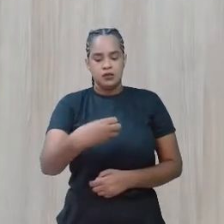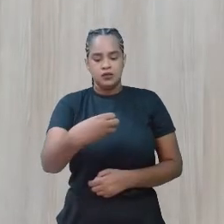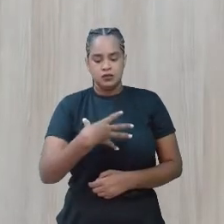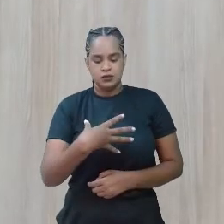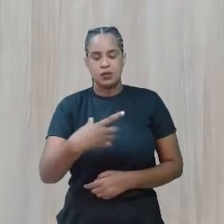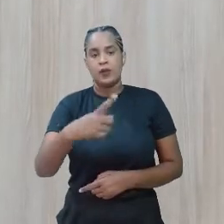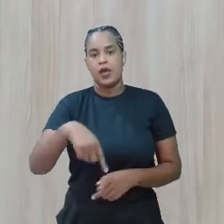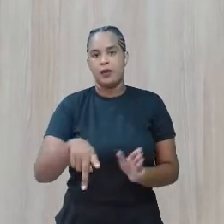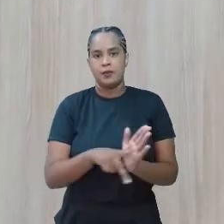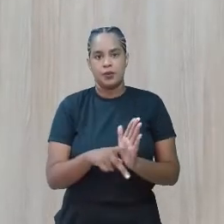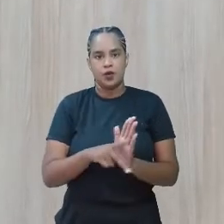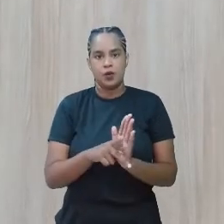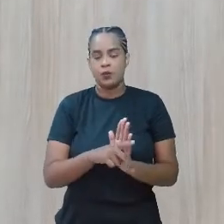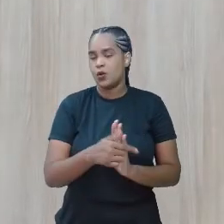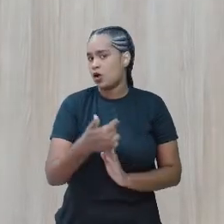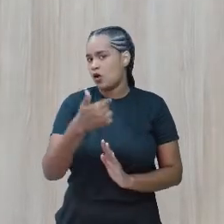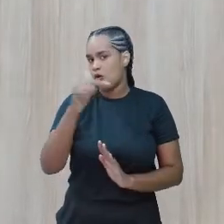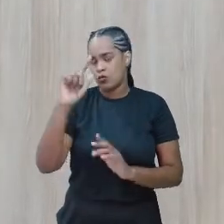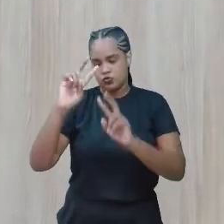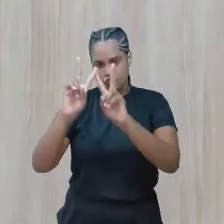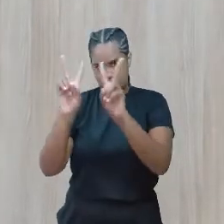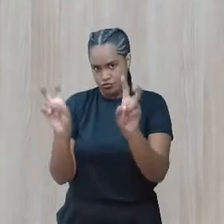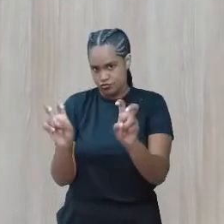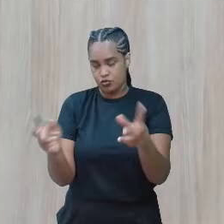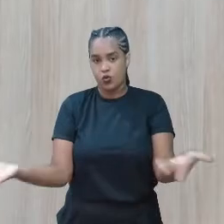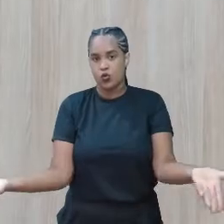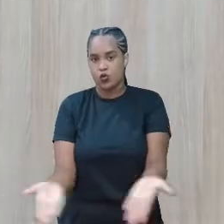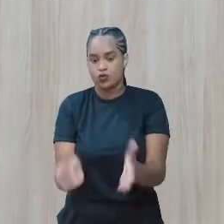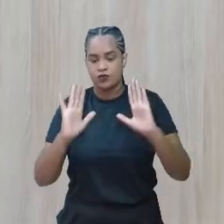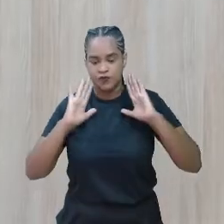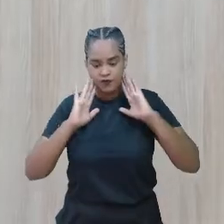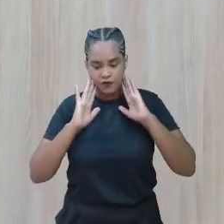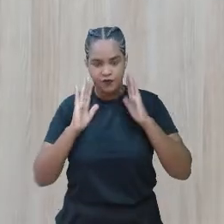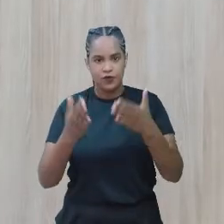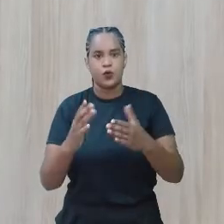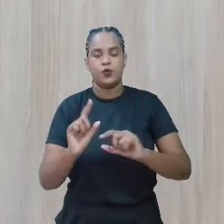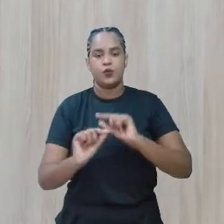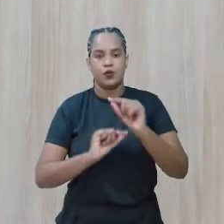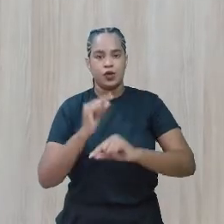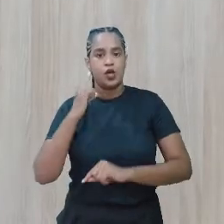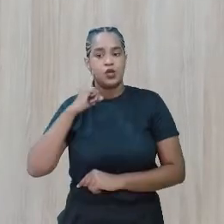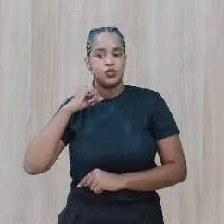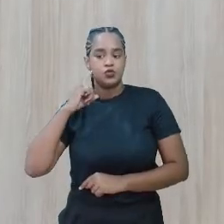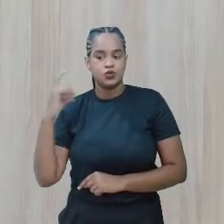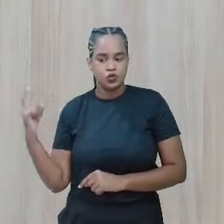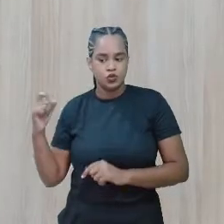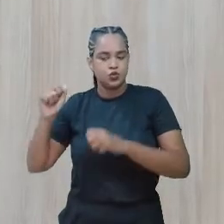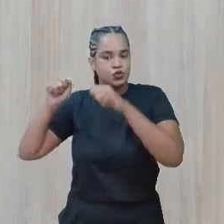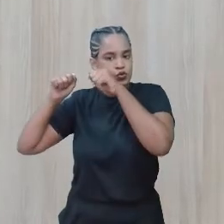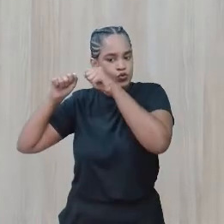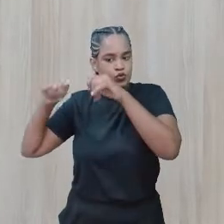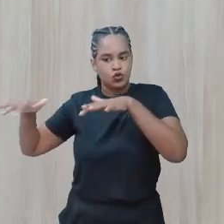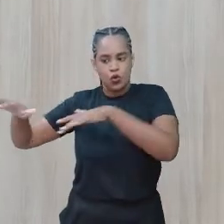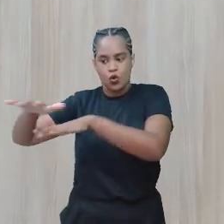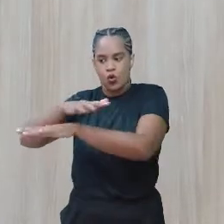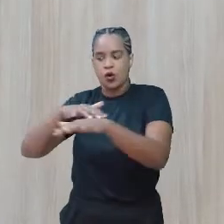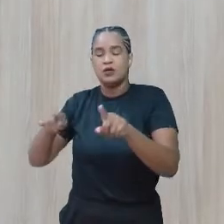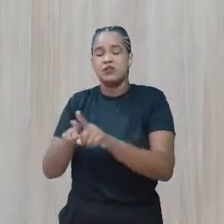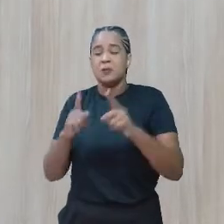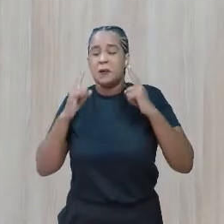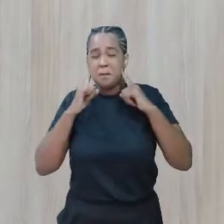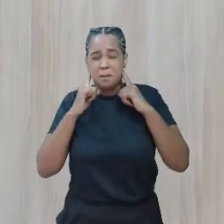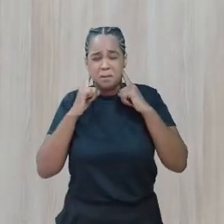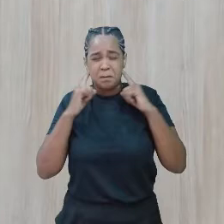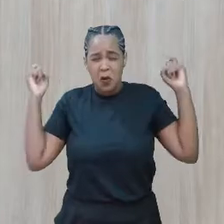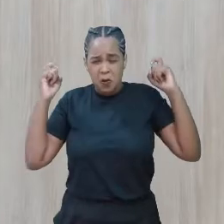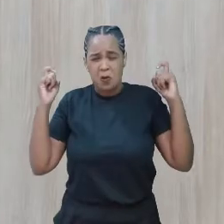isso é um assunto para um outro dia. Hoje a gente vai falar aqui da questão de som e da poluição sonora.